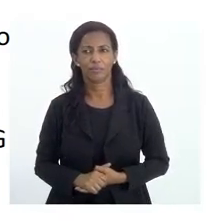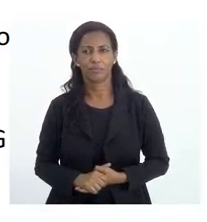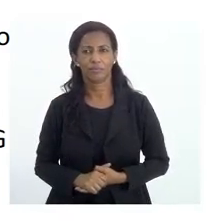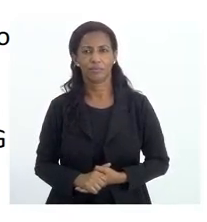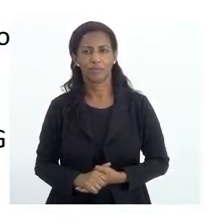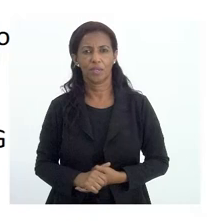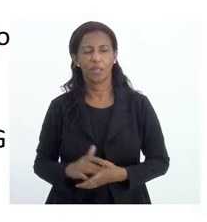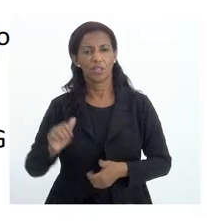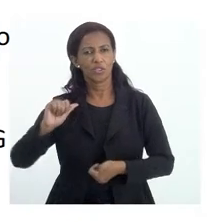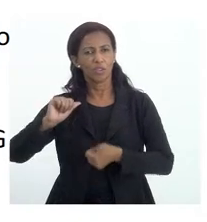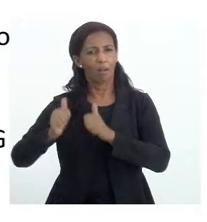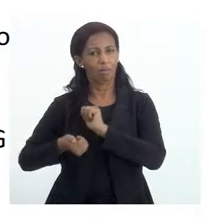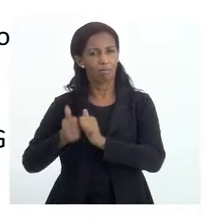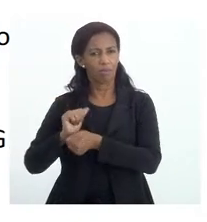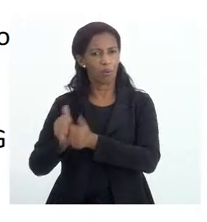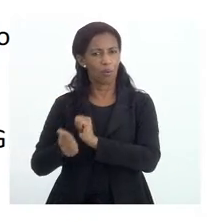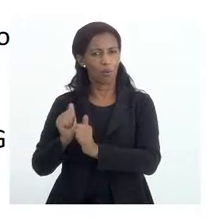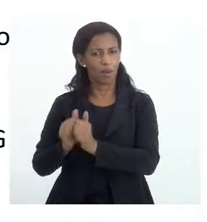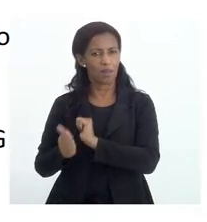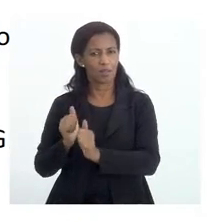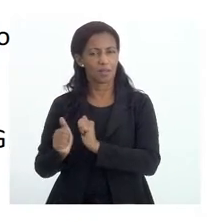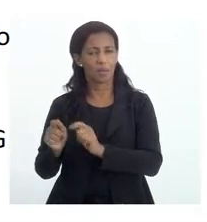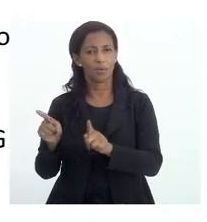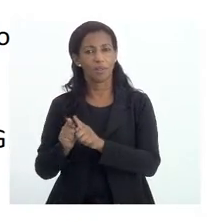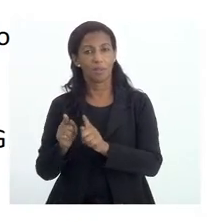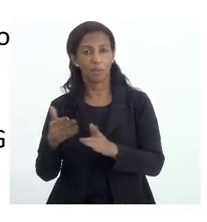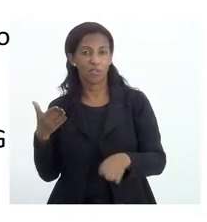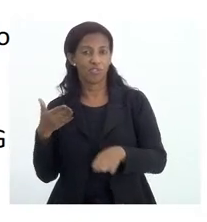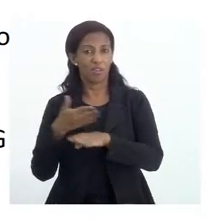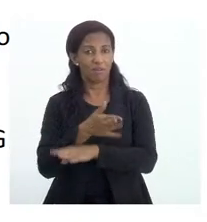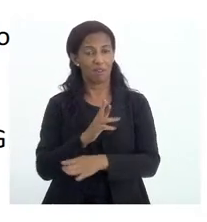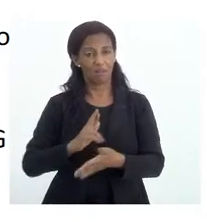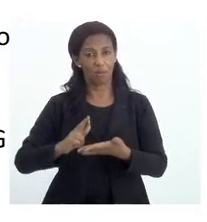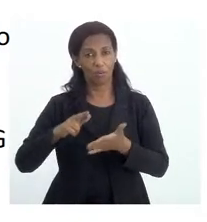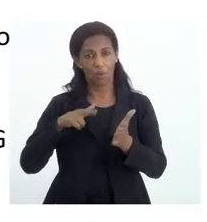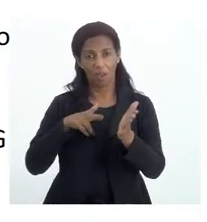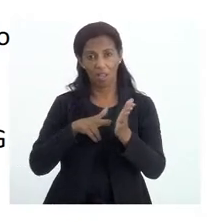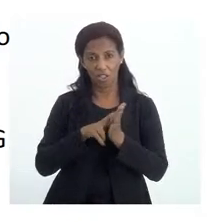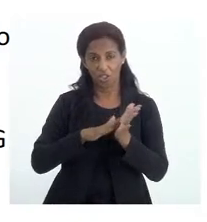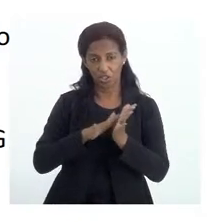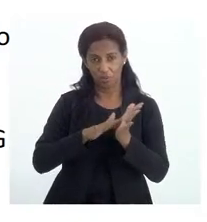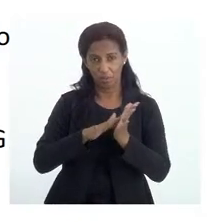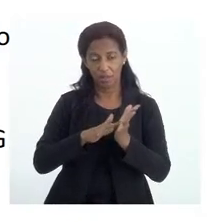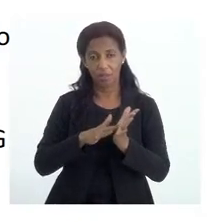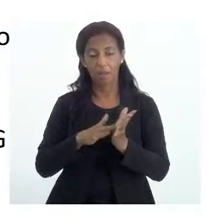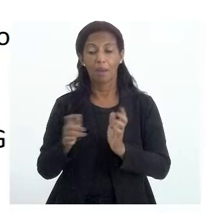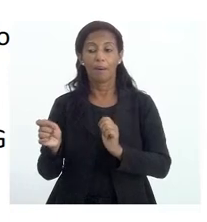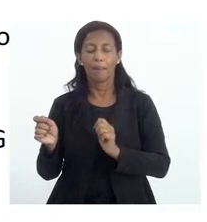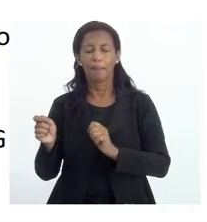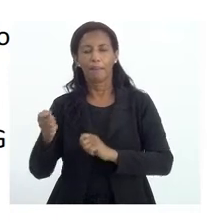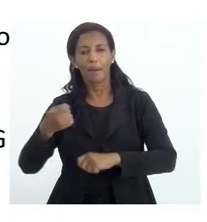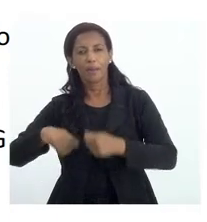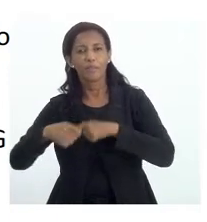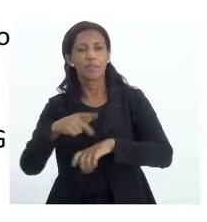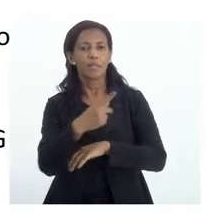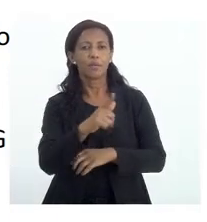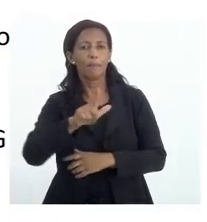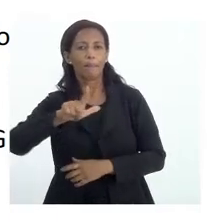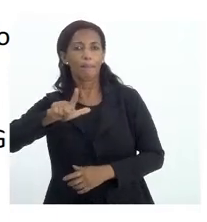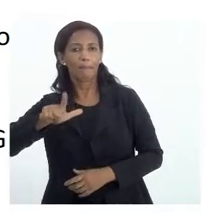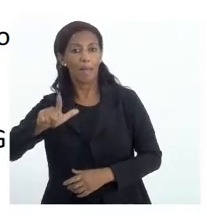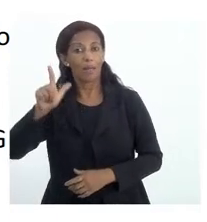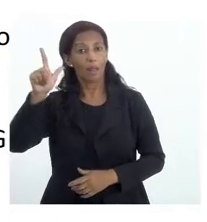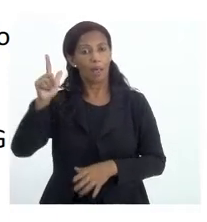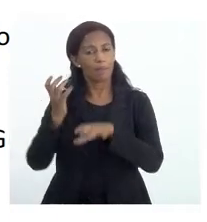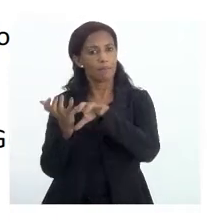de adequação e solicitação de entrada no regime, para que a gente fizesse um PL lá